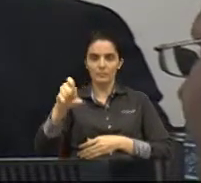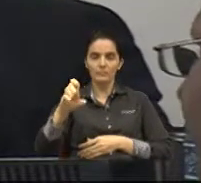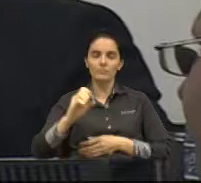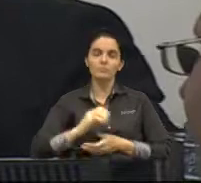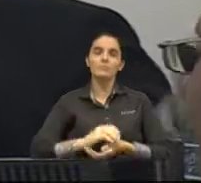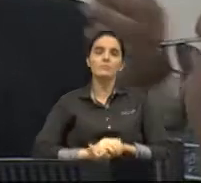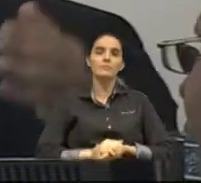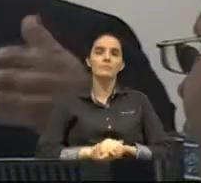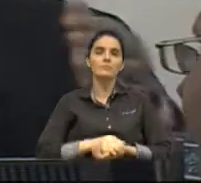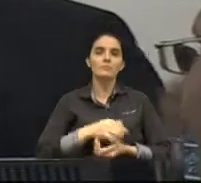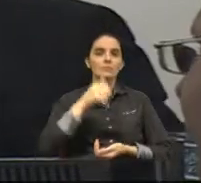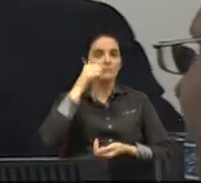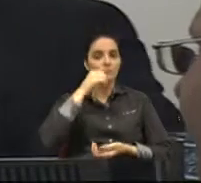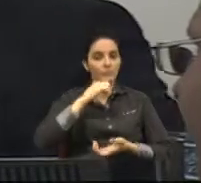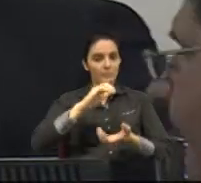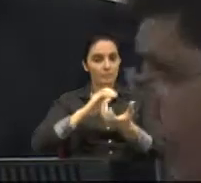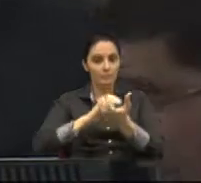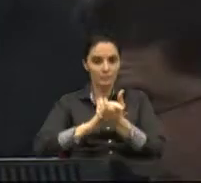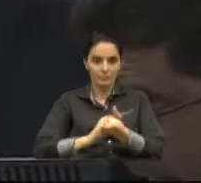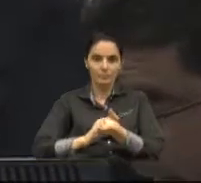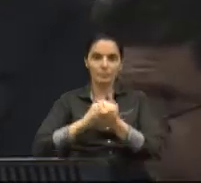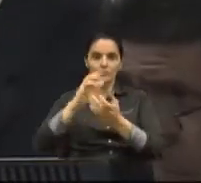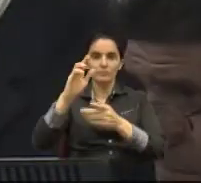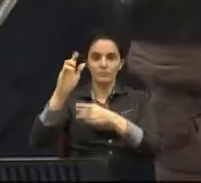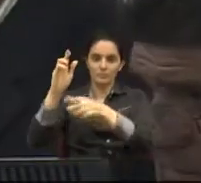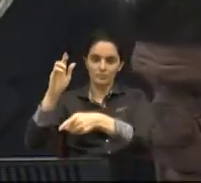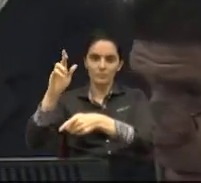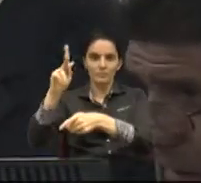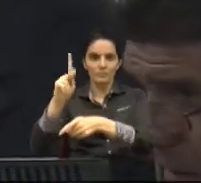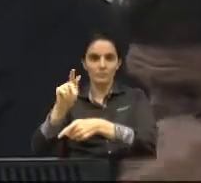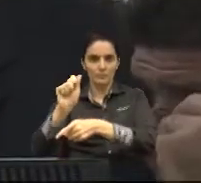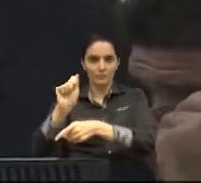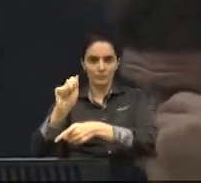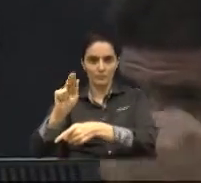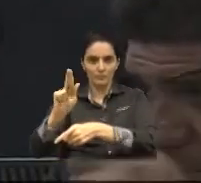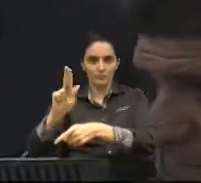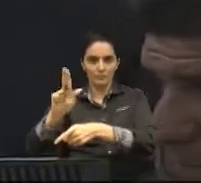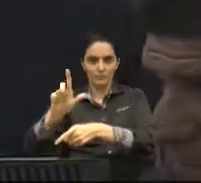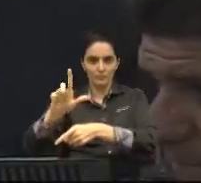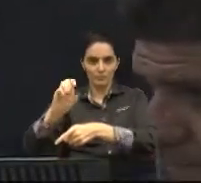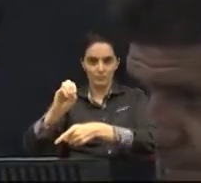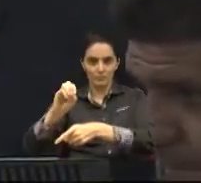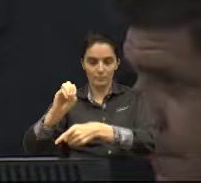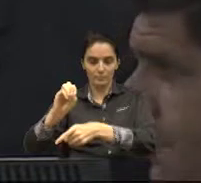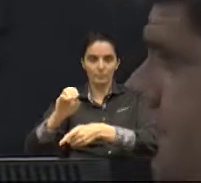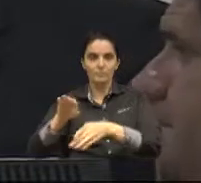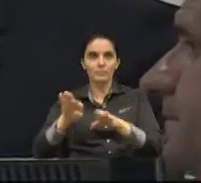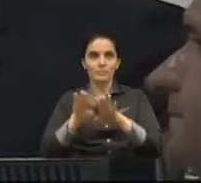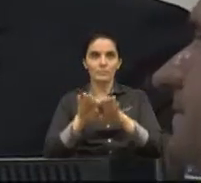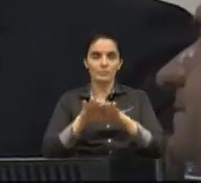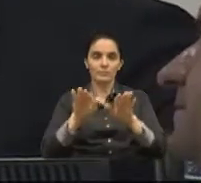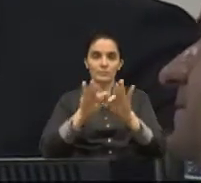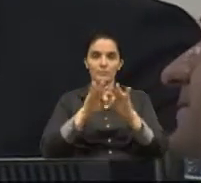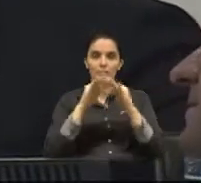nosso homenageado Paulo César Cavariello, com esse projeto de rua, para sua família,